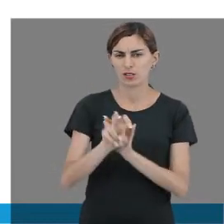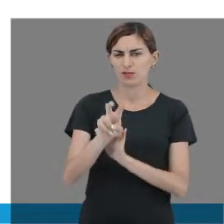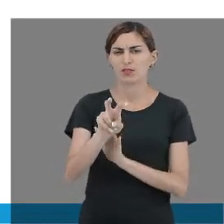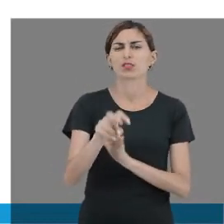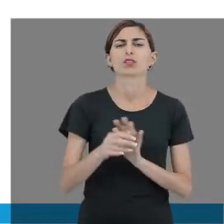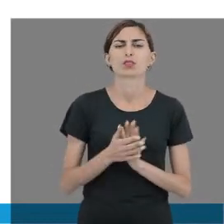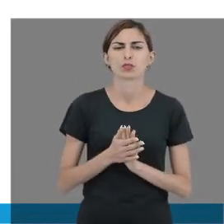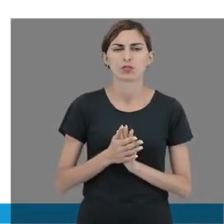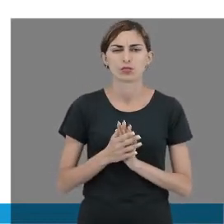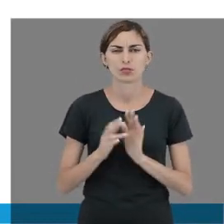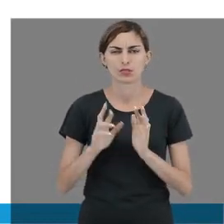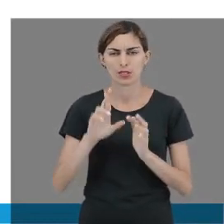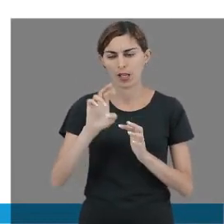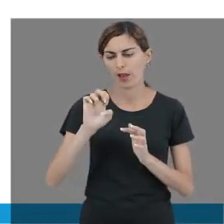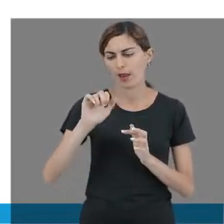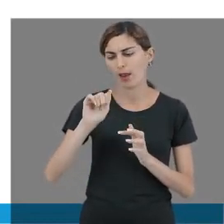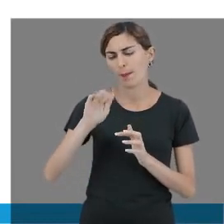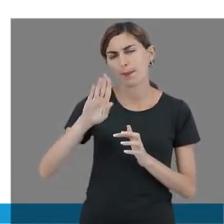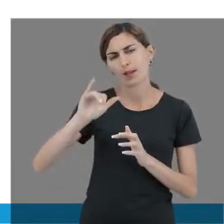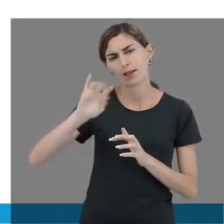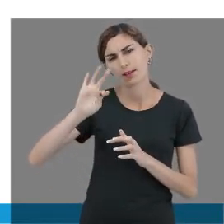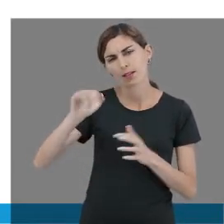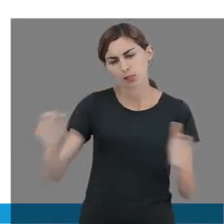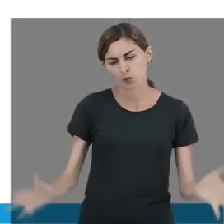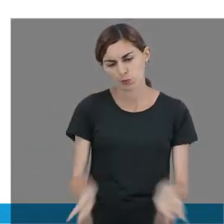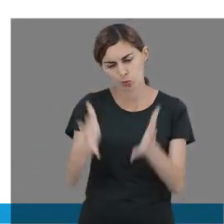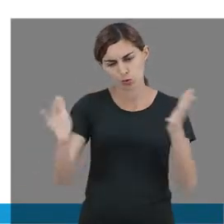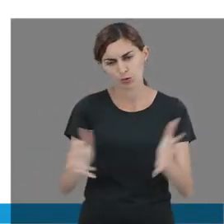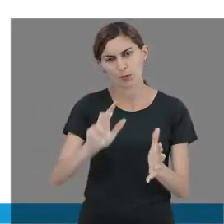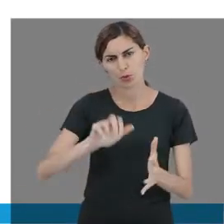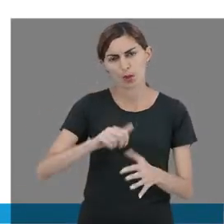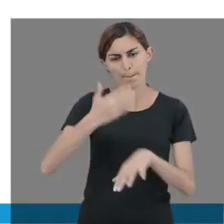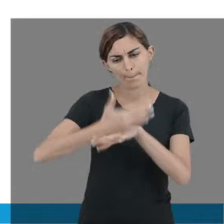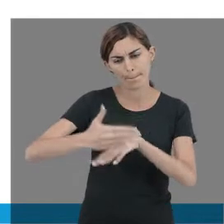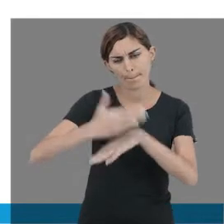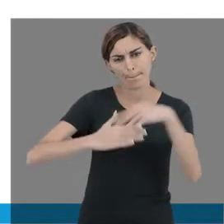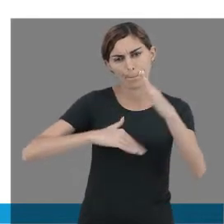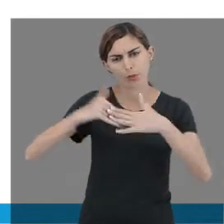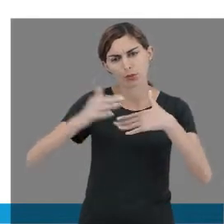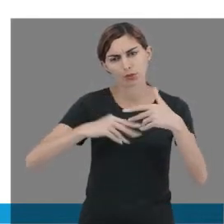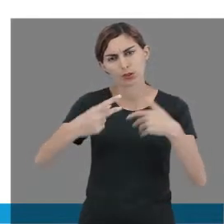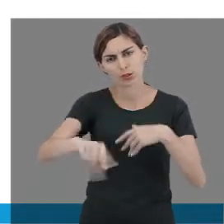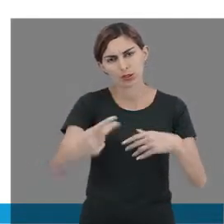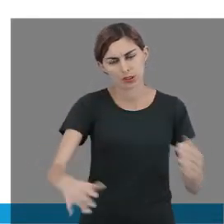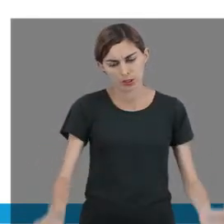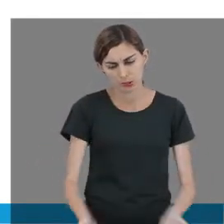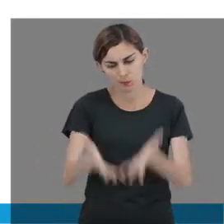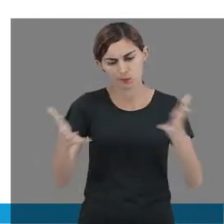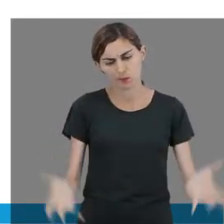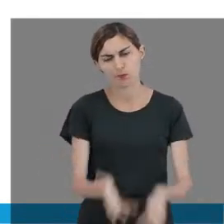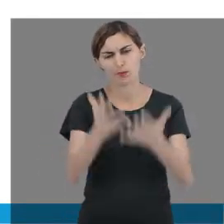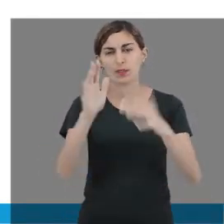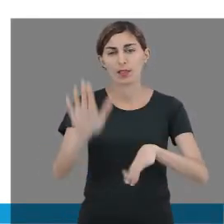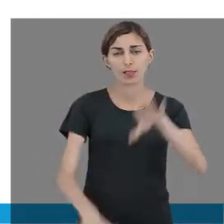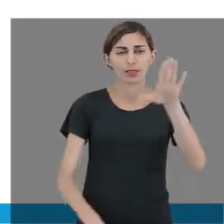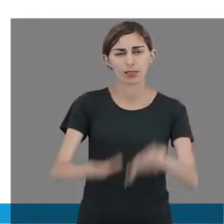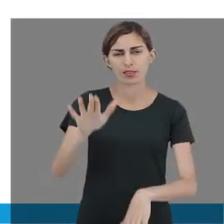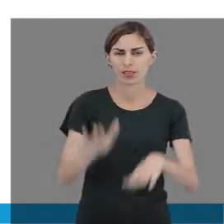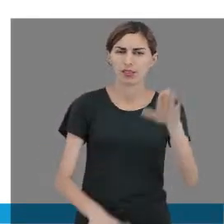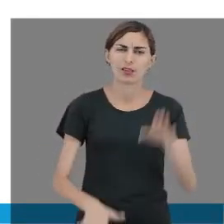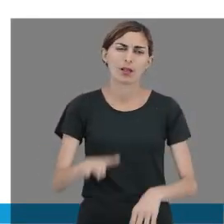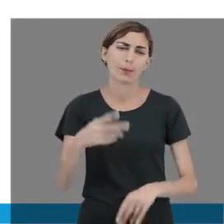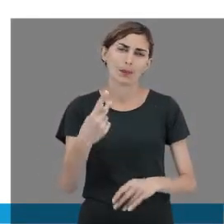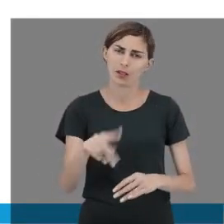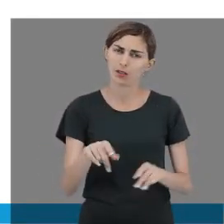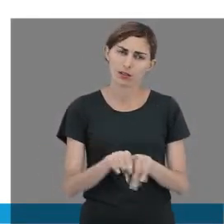a reabilitação é estimular o potencial que uma criança tem. Então, vai depender do investimento, mas vai depender também